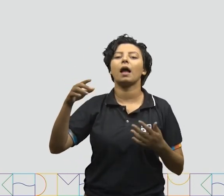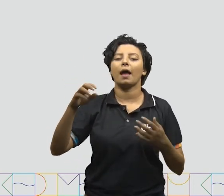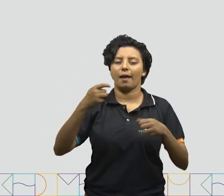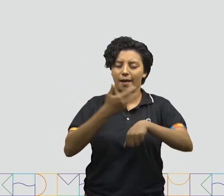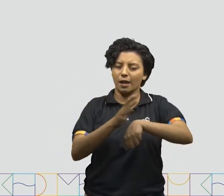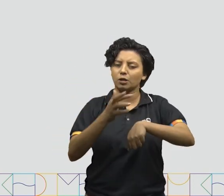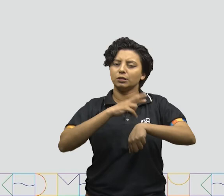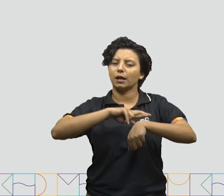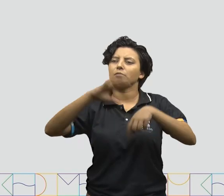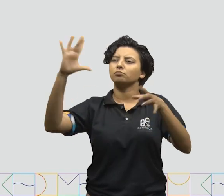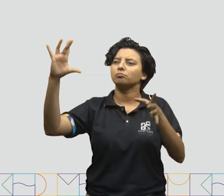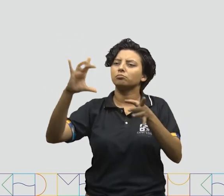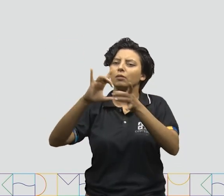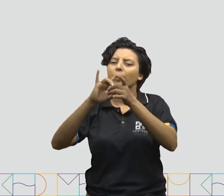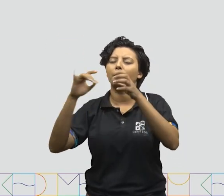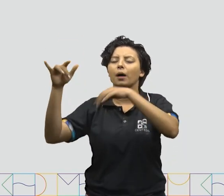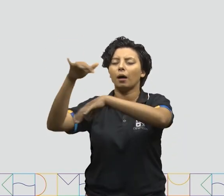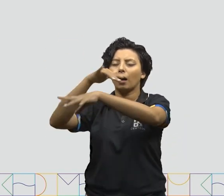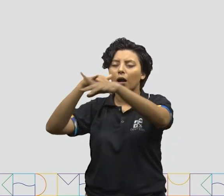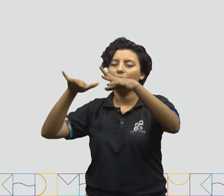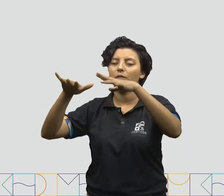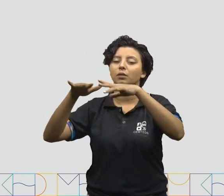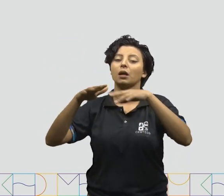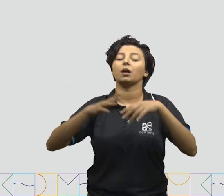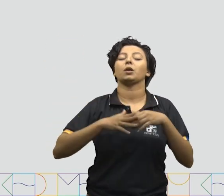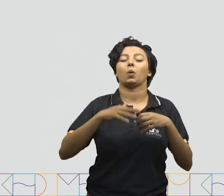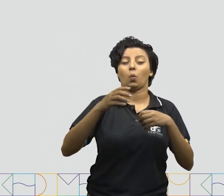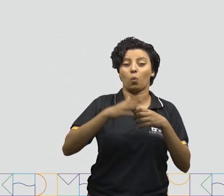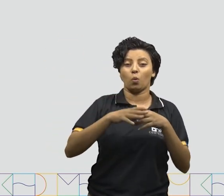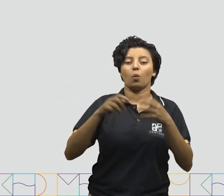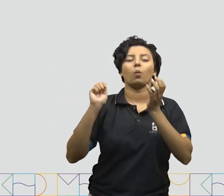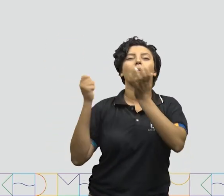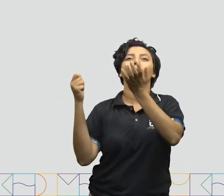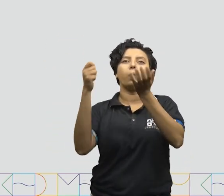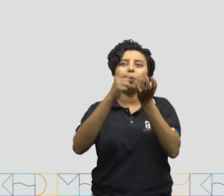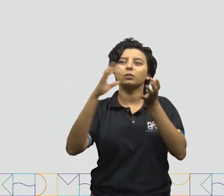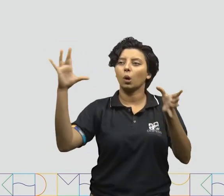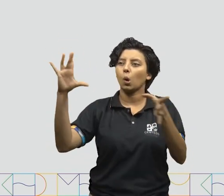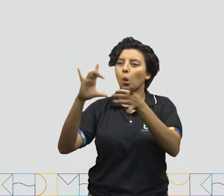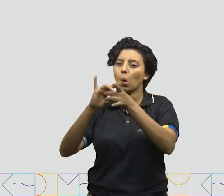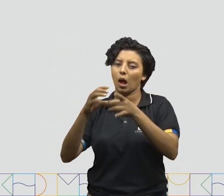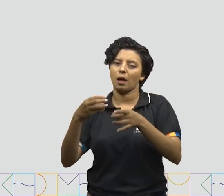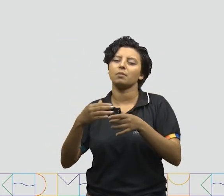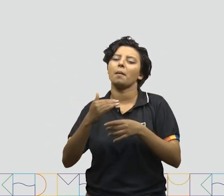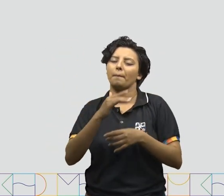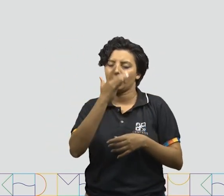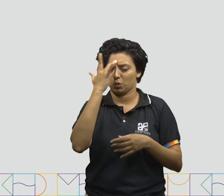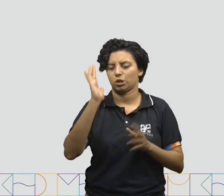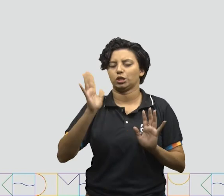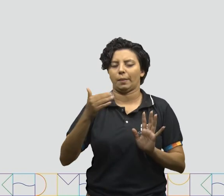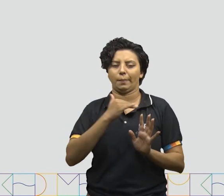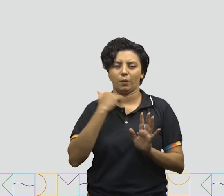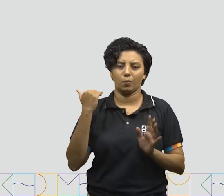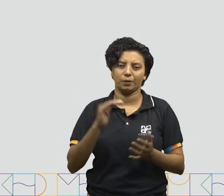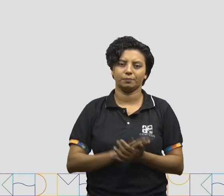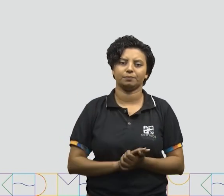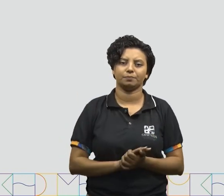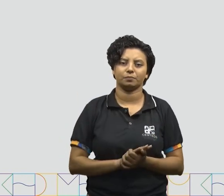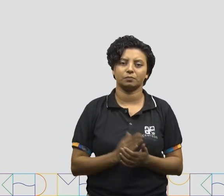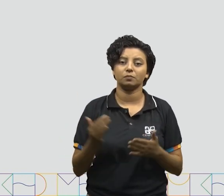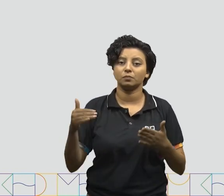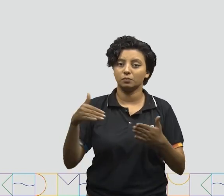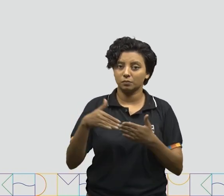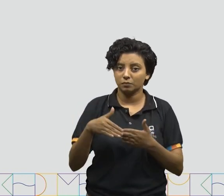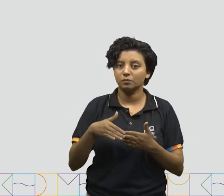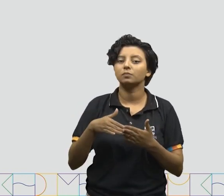mundo espiritual e, por meio dos curandeiros, poderiam manter contato com os antepassados. Para os inuits,